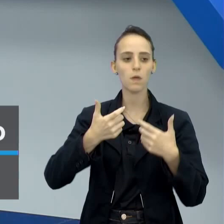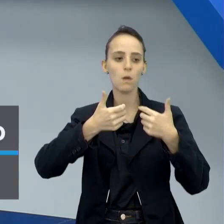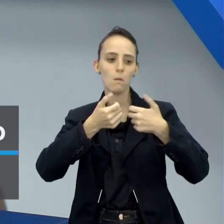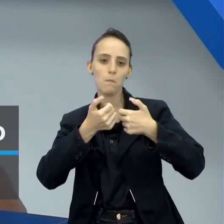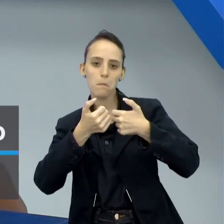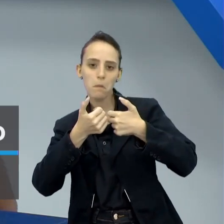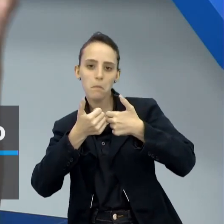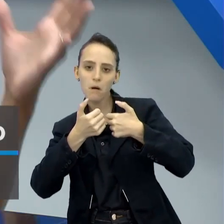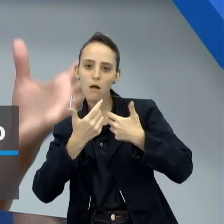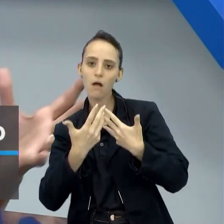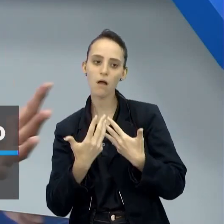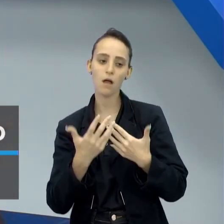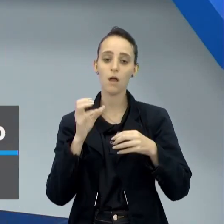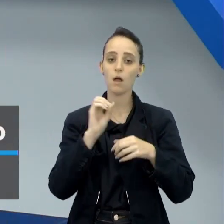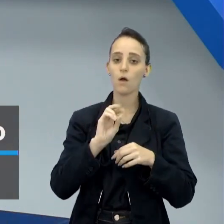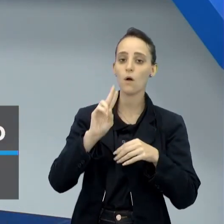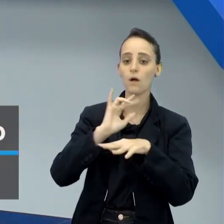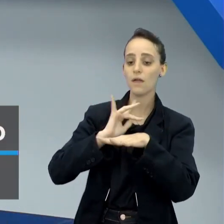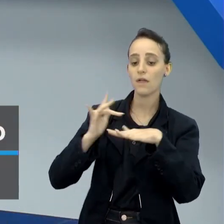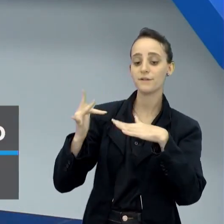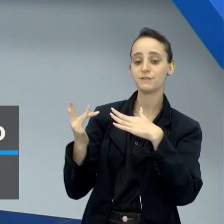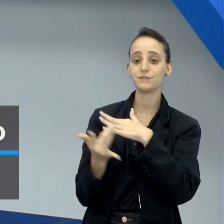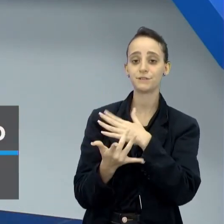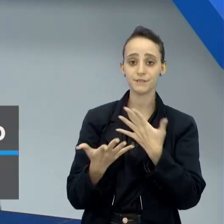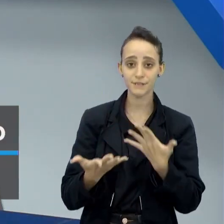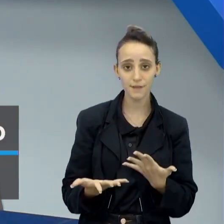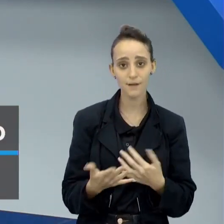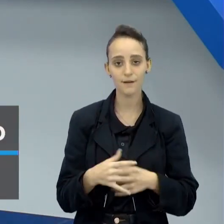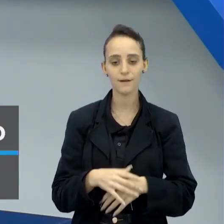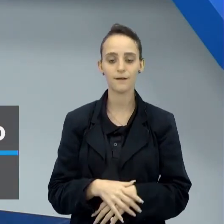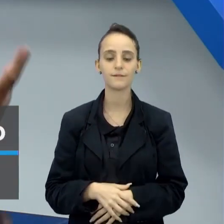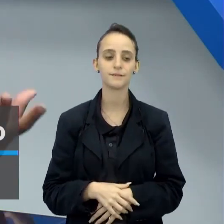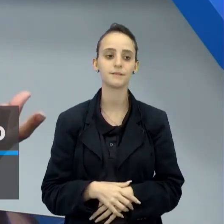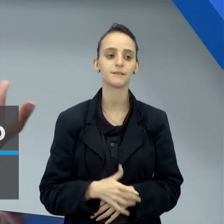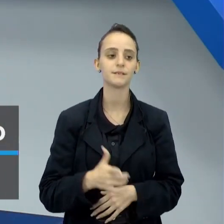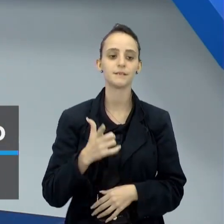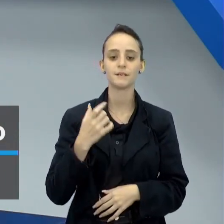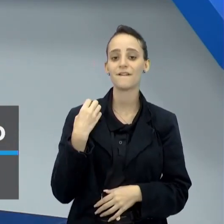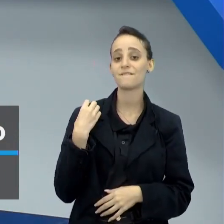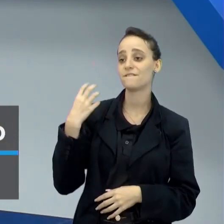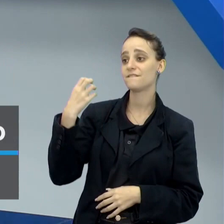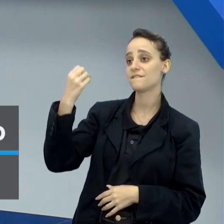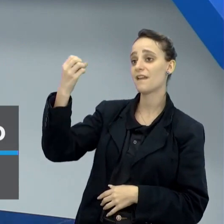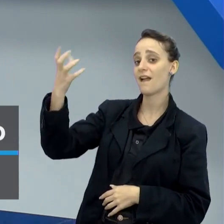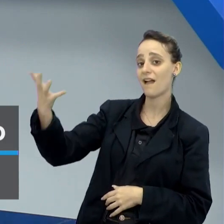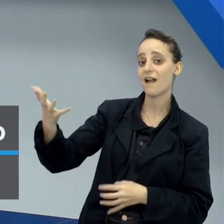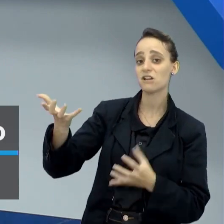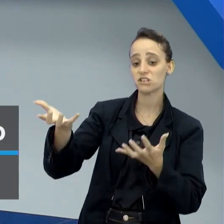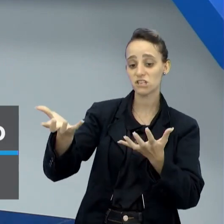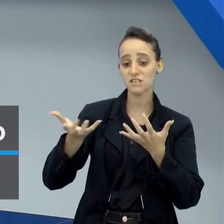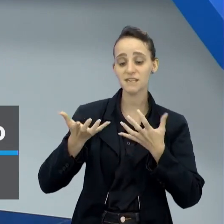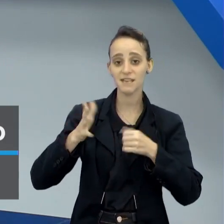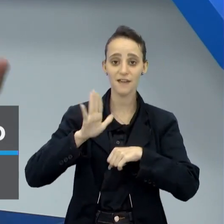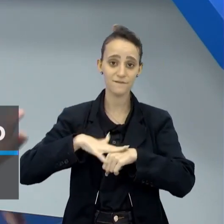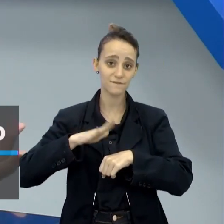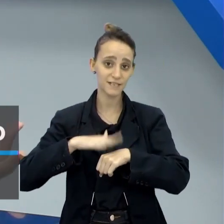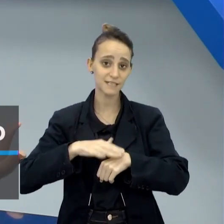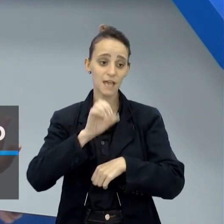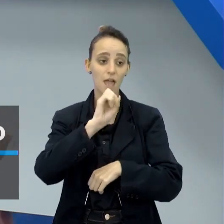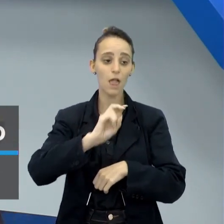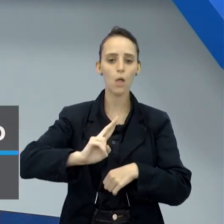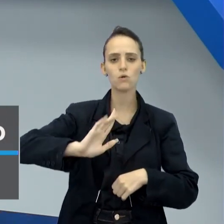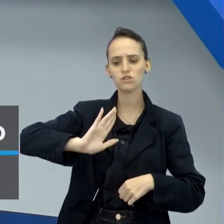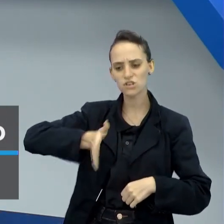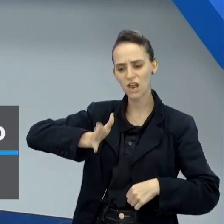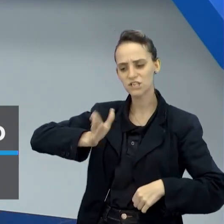jogamos, pelas redes sociais, né? Então, as viagens que nós desejamos fazer, ou se nós já